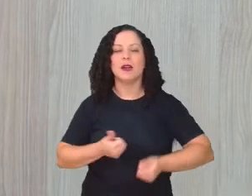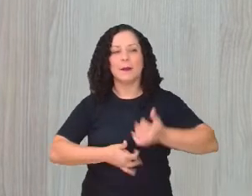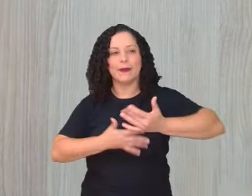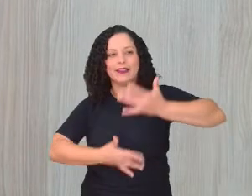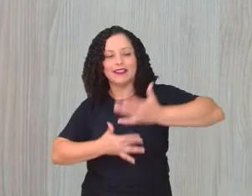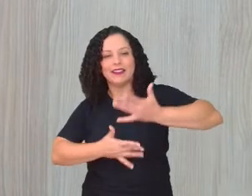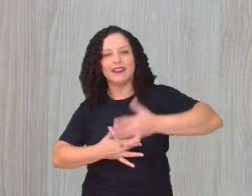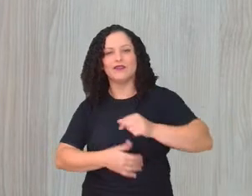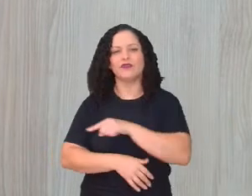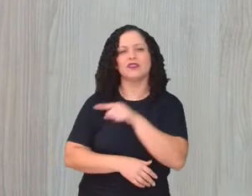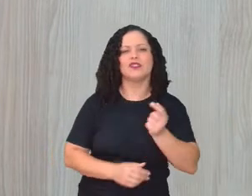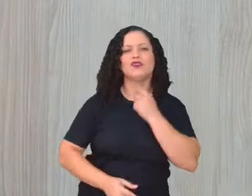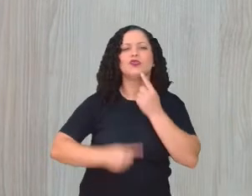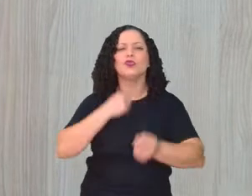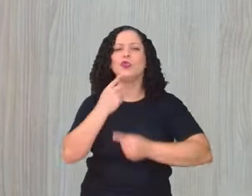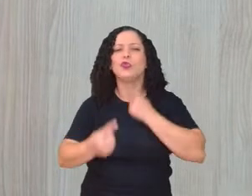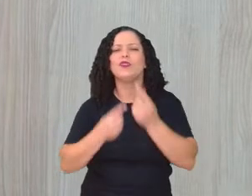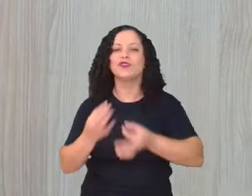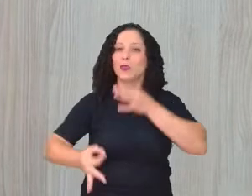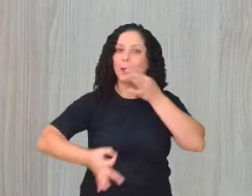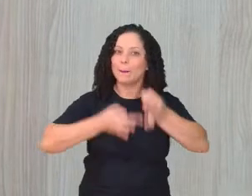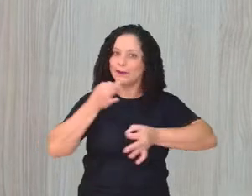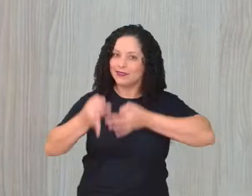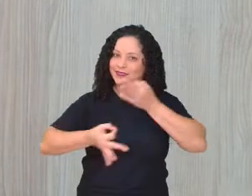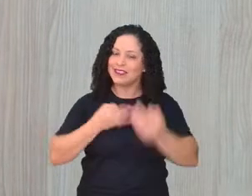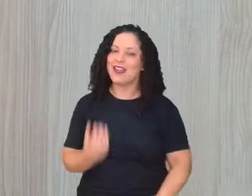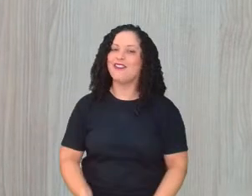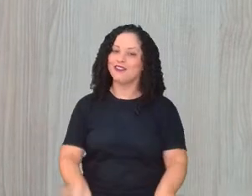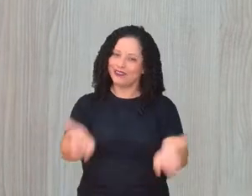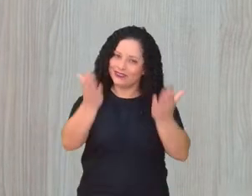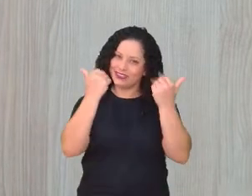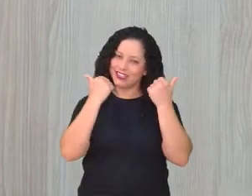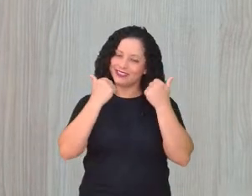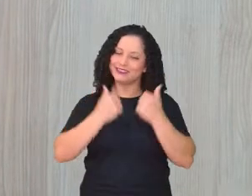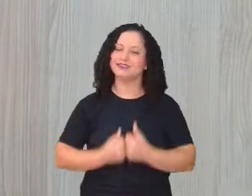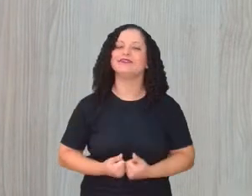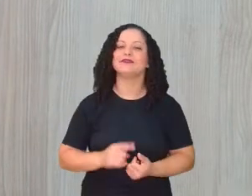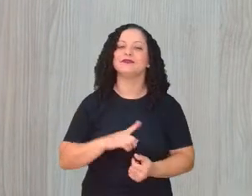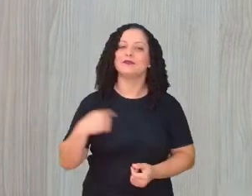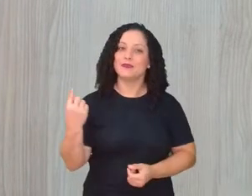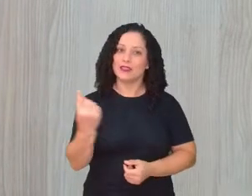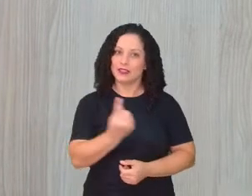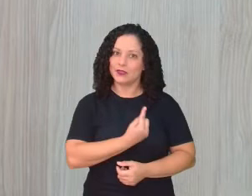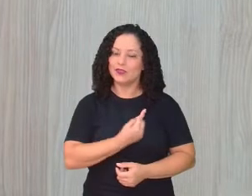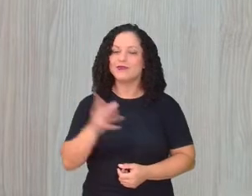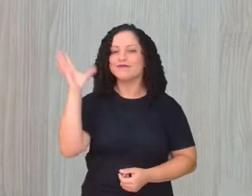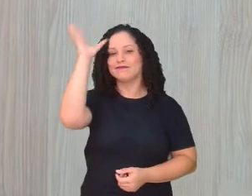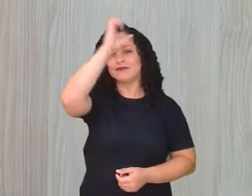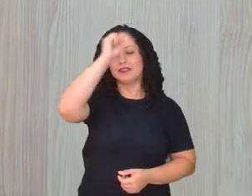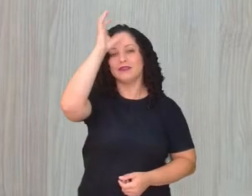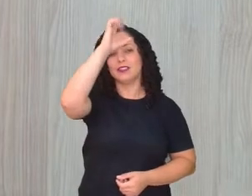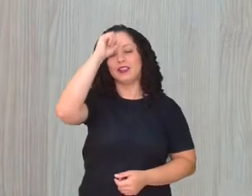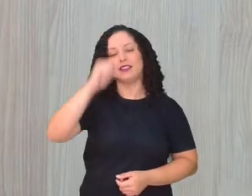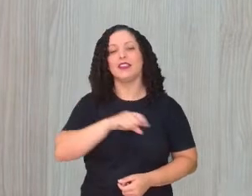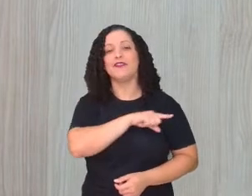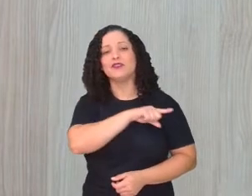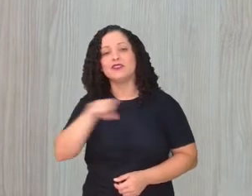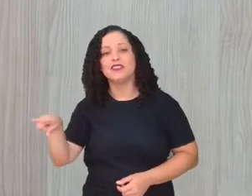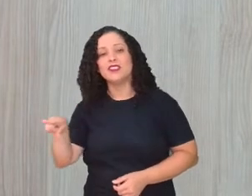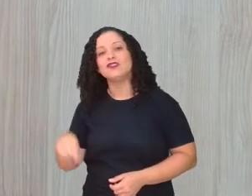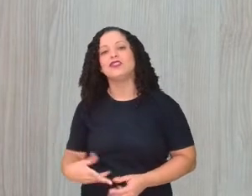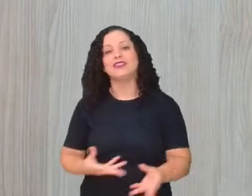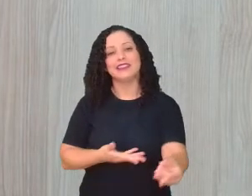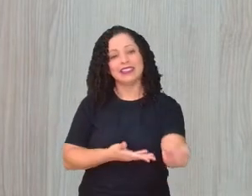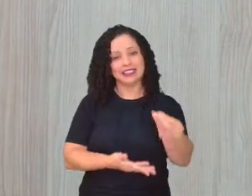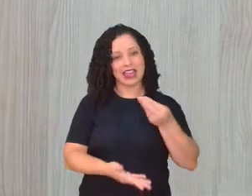que vocês tirem dúvidas. Então, vamos embora, vem com a gente para que a gente possa aprender, porque vocês trazem um pouquinho para a